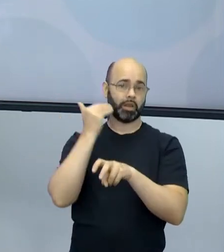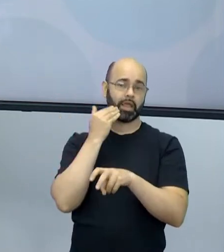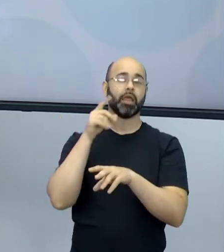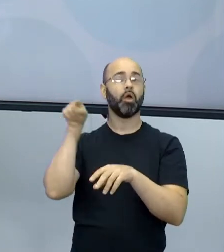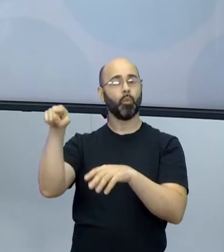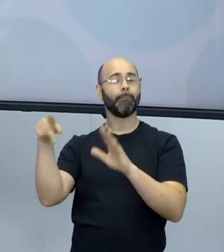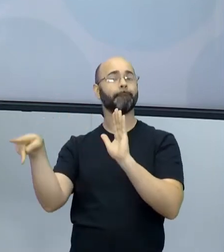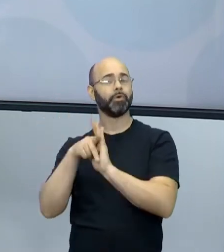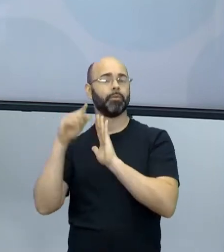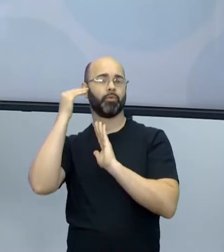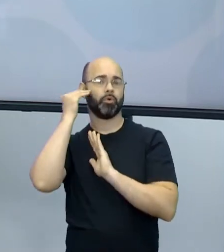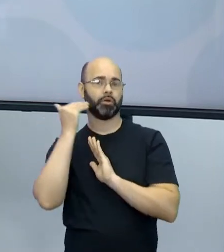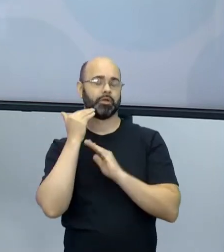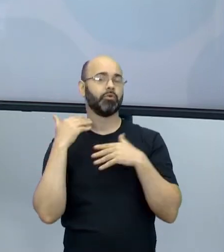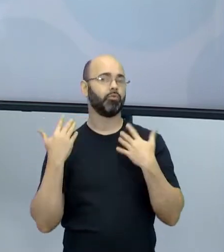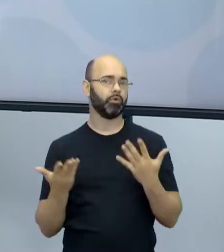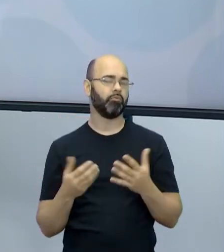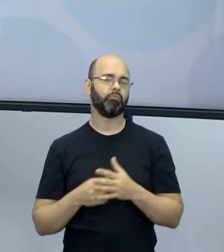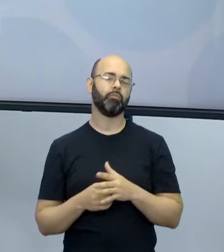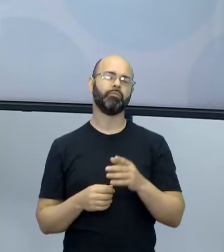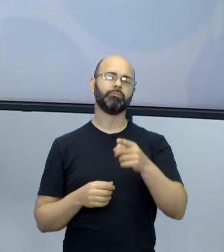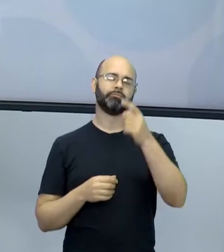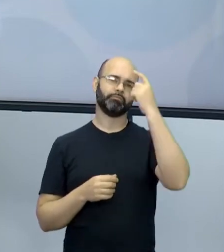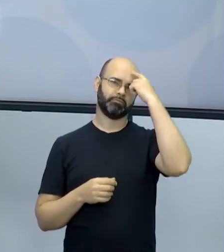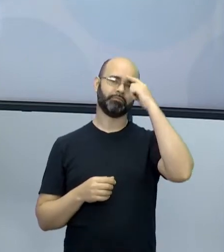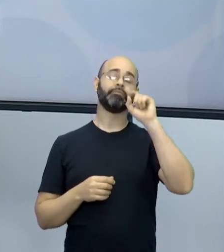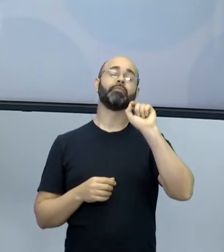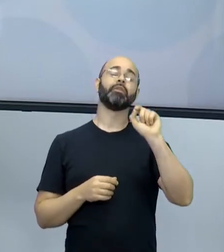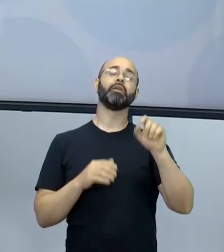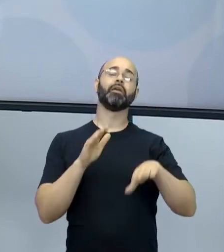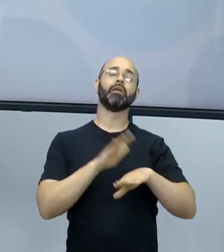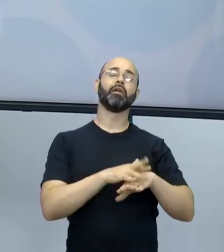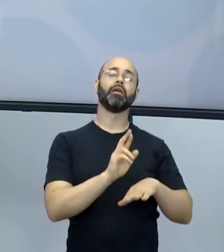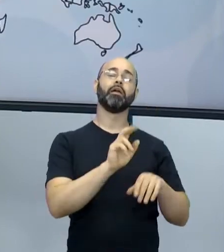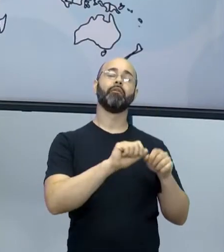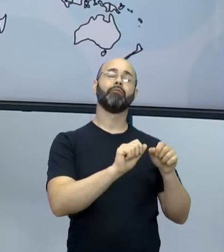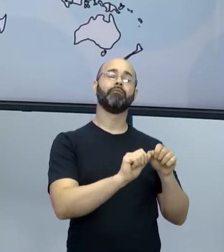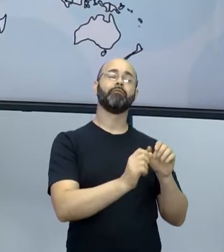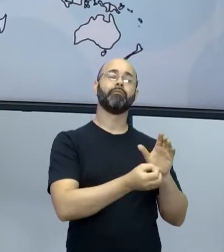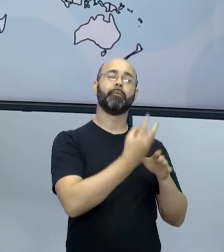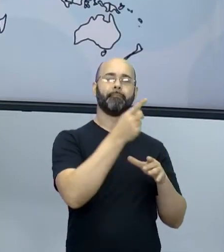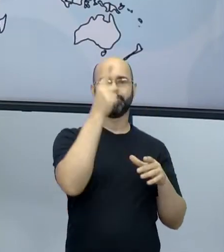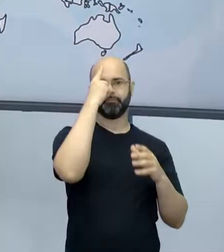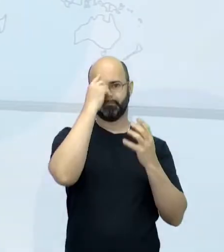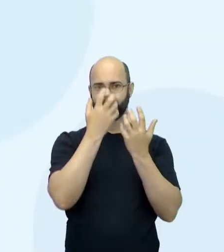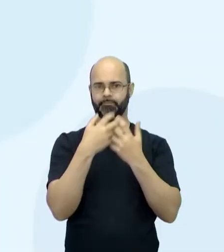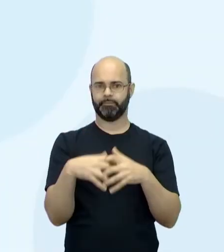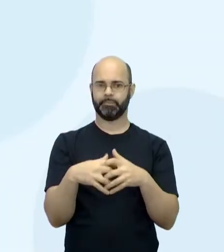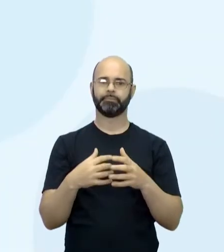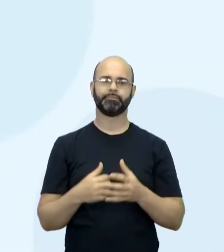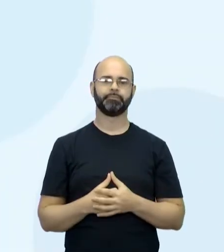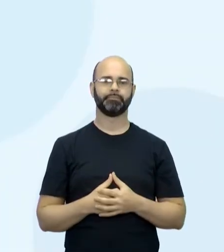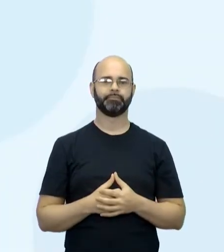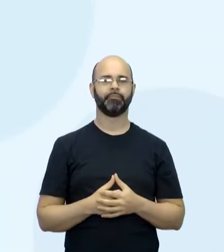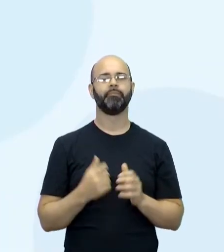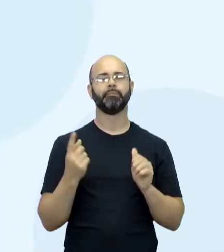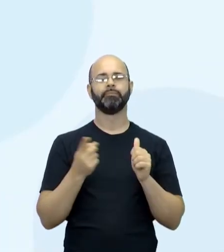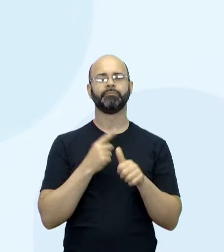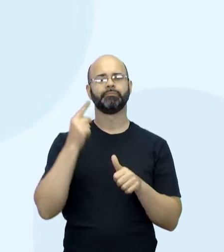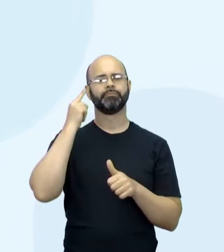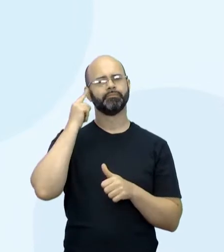reflexão sobre quem faz e sobre quem faz, vamos levar essa nossa reflexão. Então, pensa primeiro